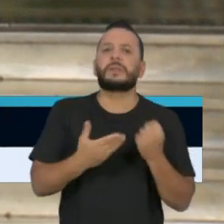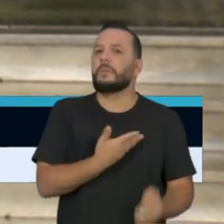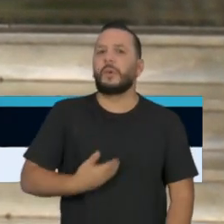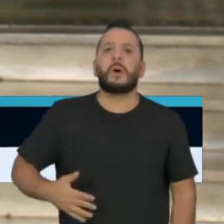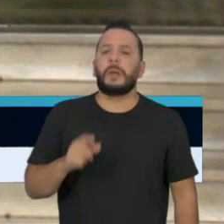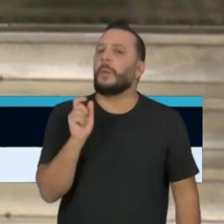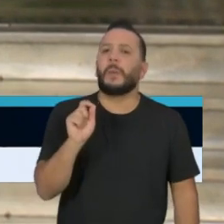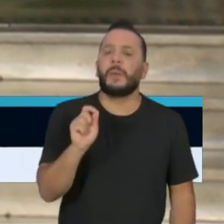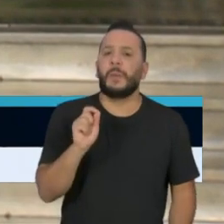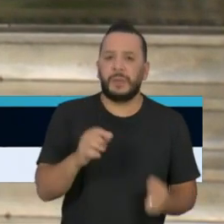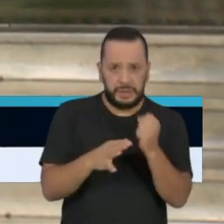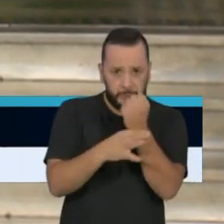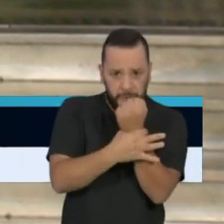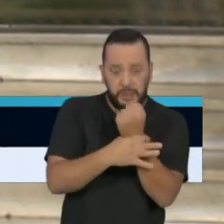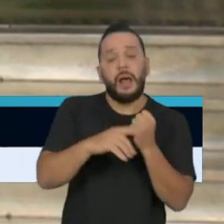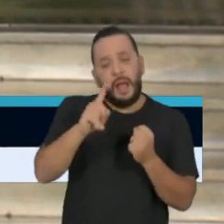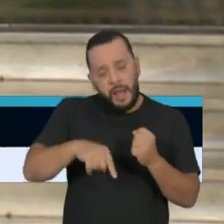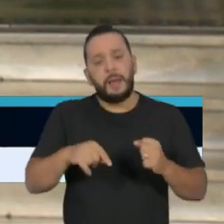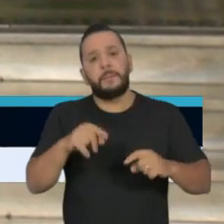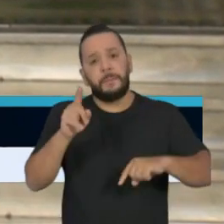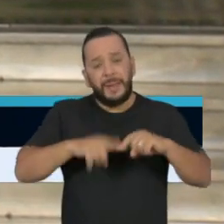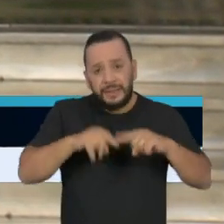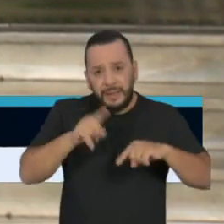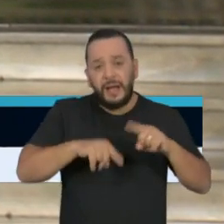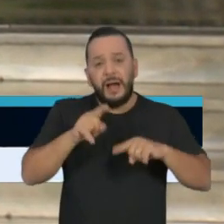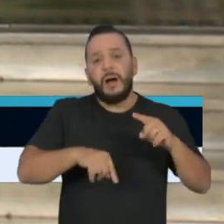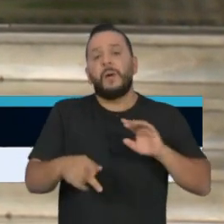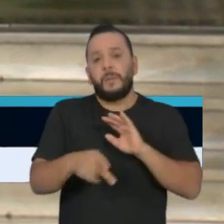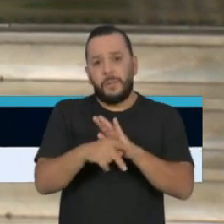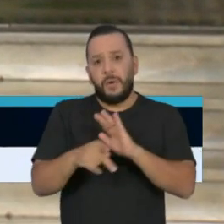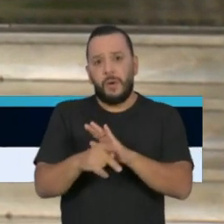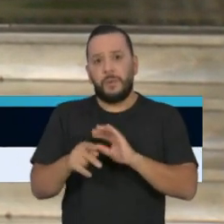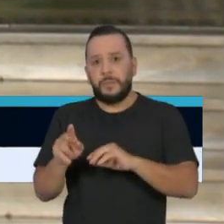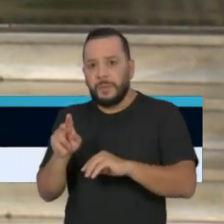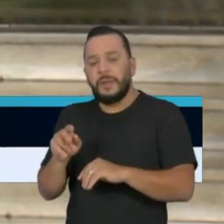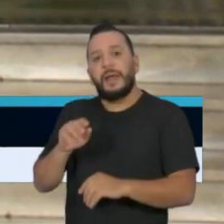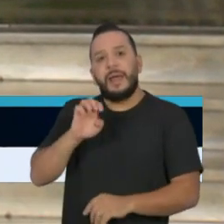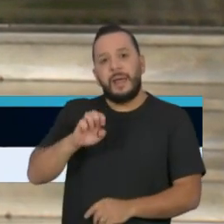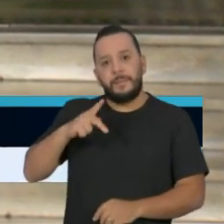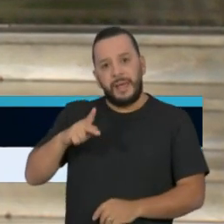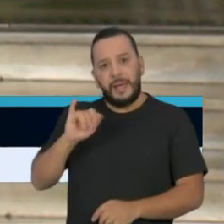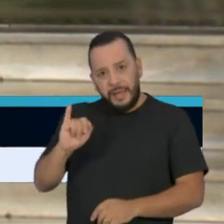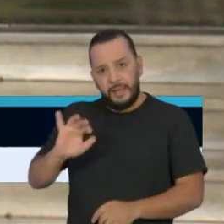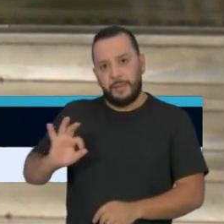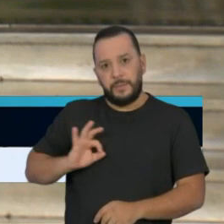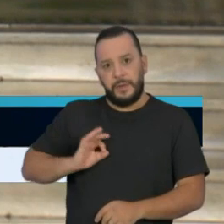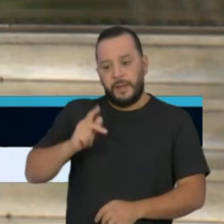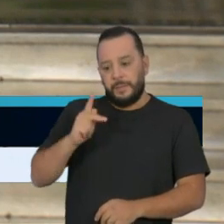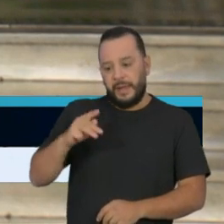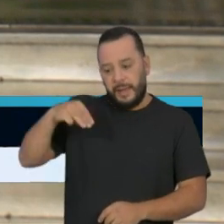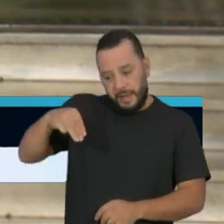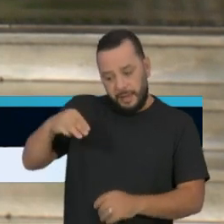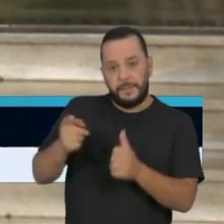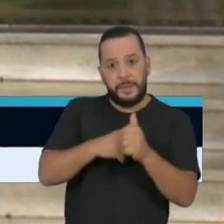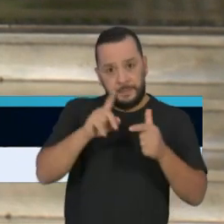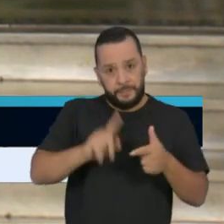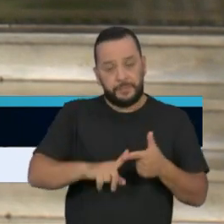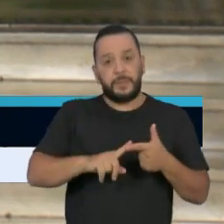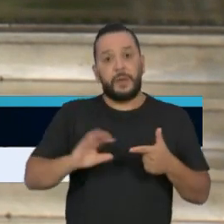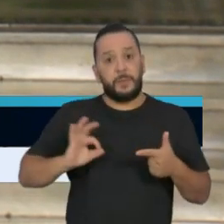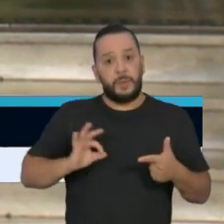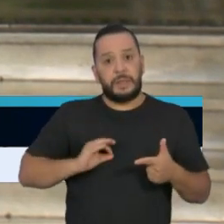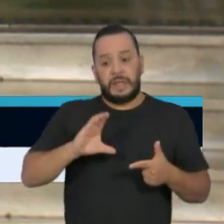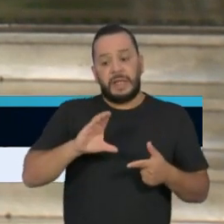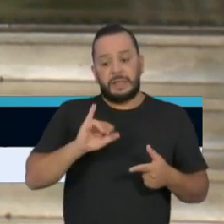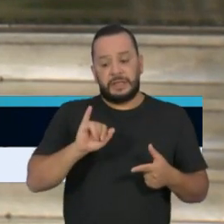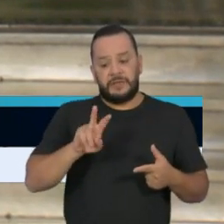principalmente de equipamentos de proteção individual para a Polícia Militar e a Polícia Civil, muitos destes